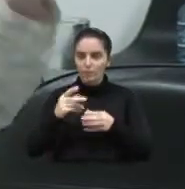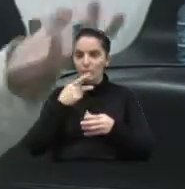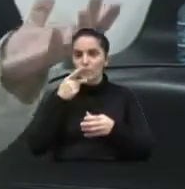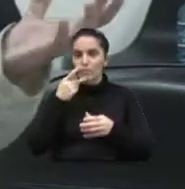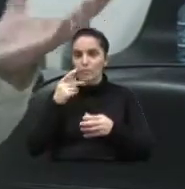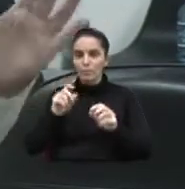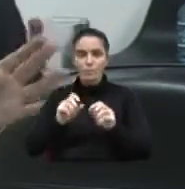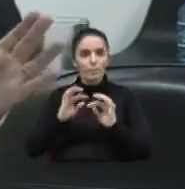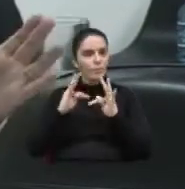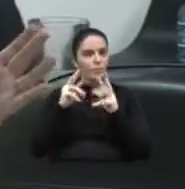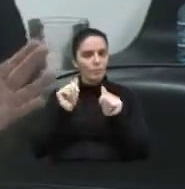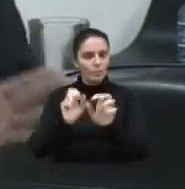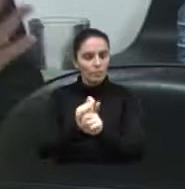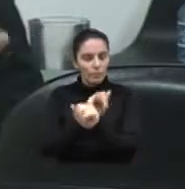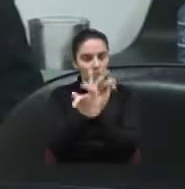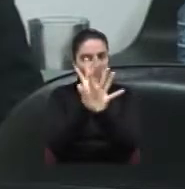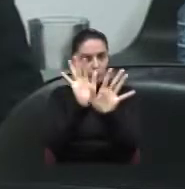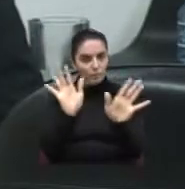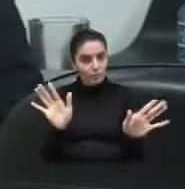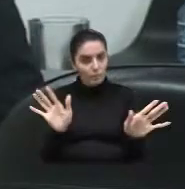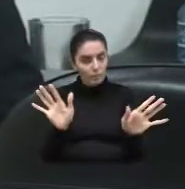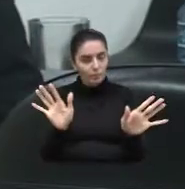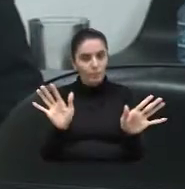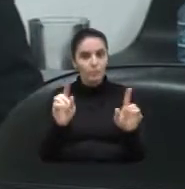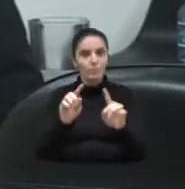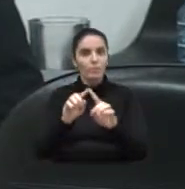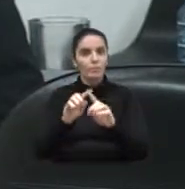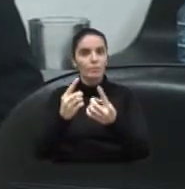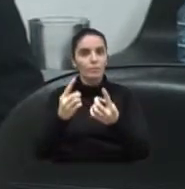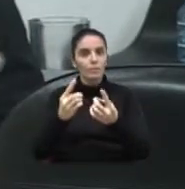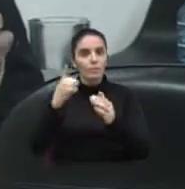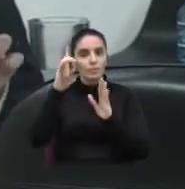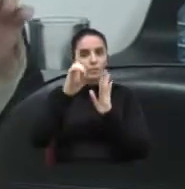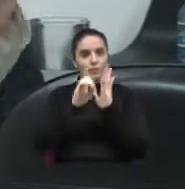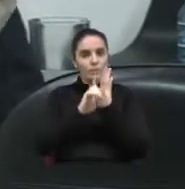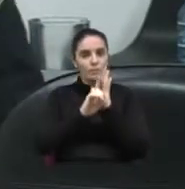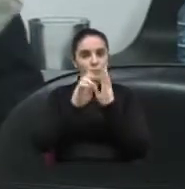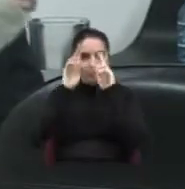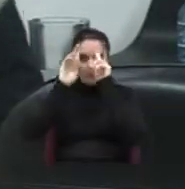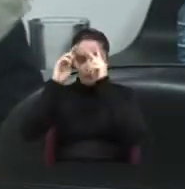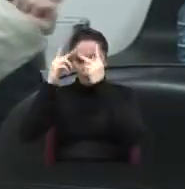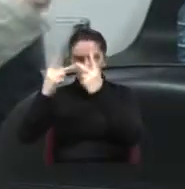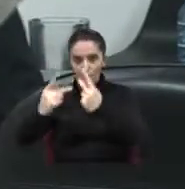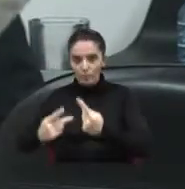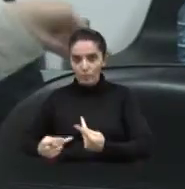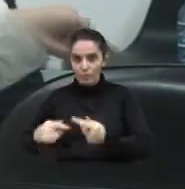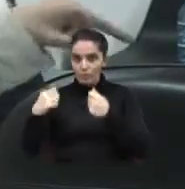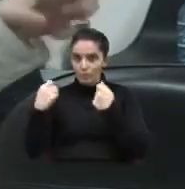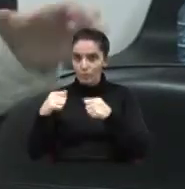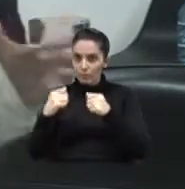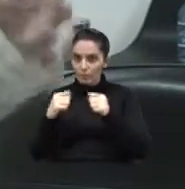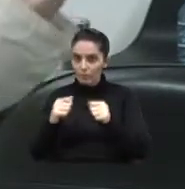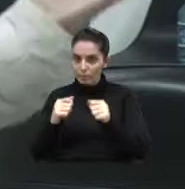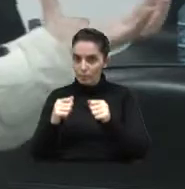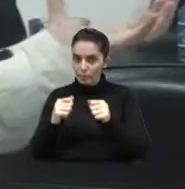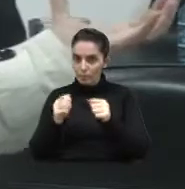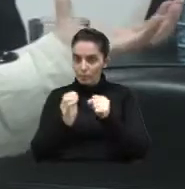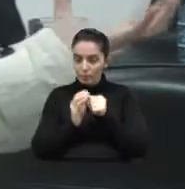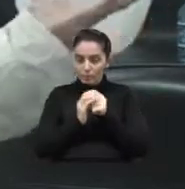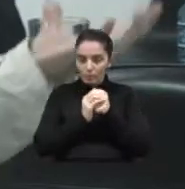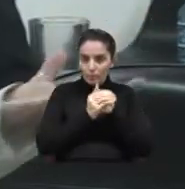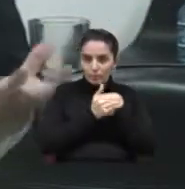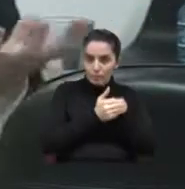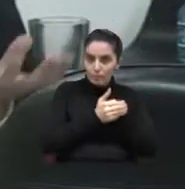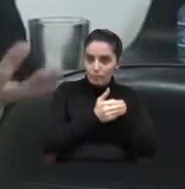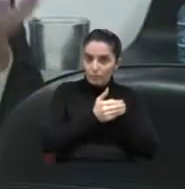transparência, transparência na gestão pública, mas quando nós falamos de matéria de direitos humanos, nós temos que preservar o indivíduo que chega com a demanda,